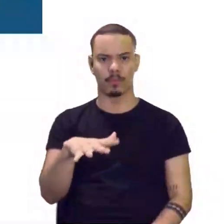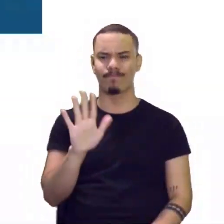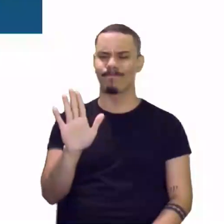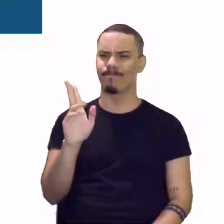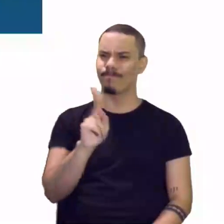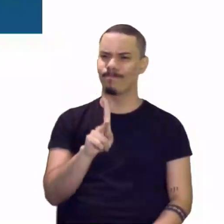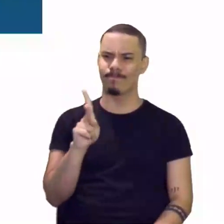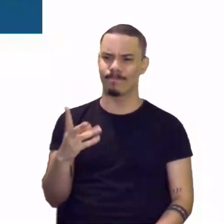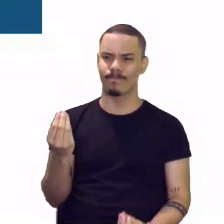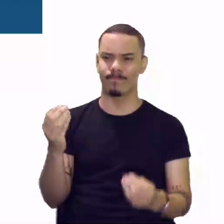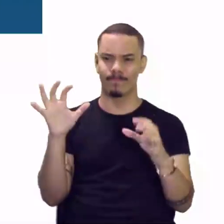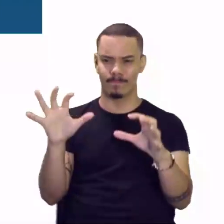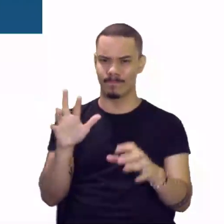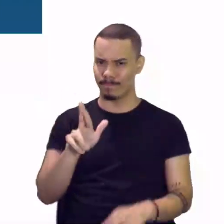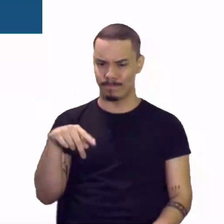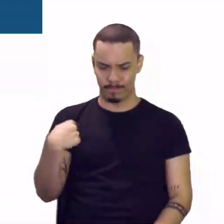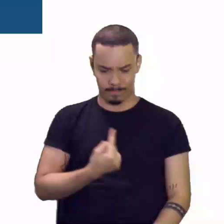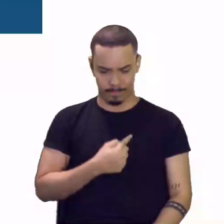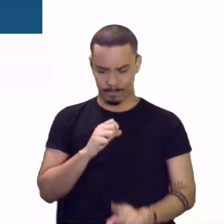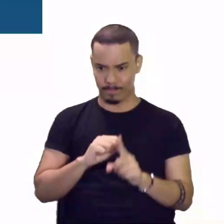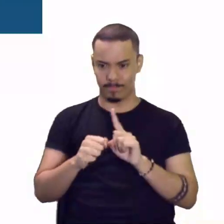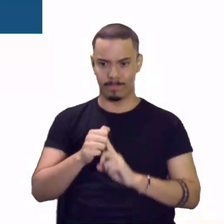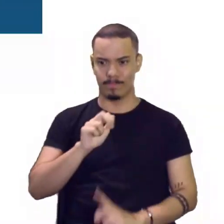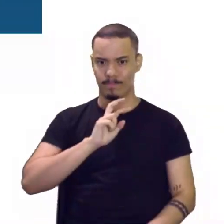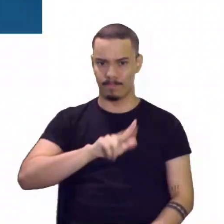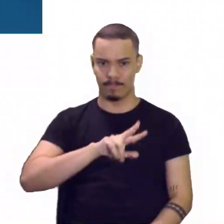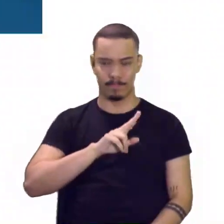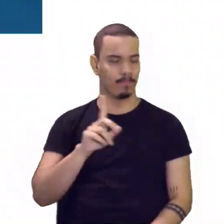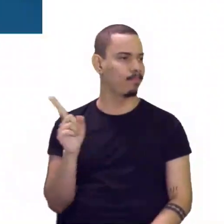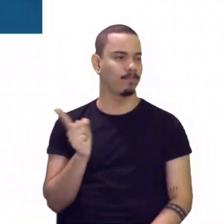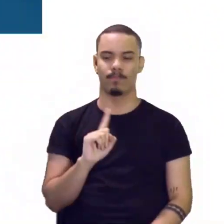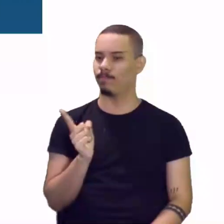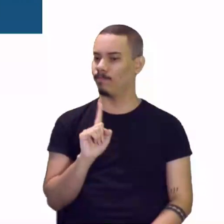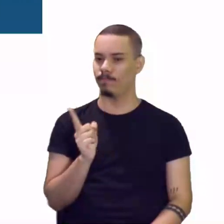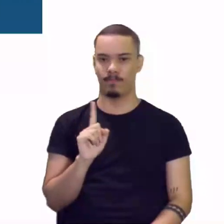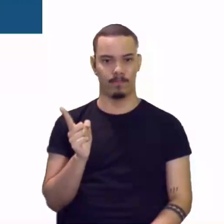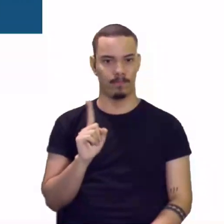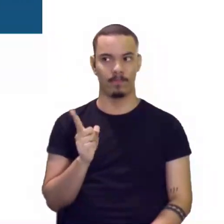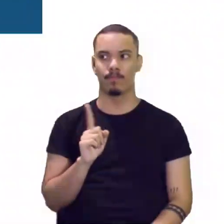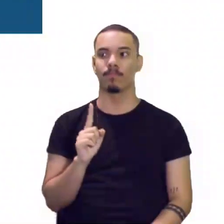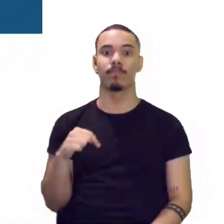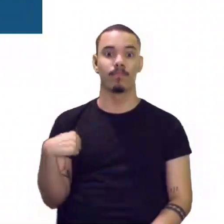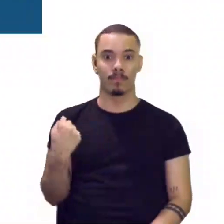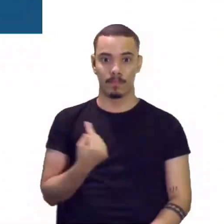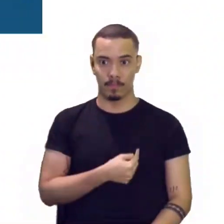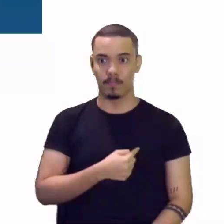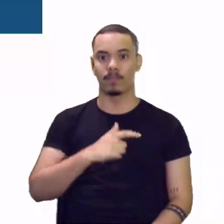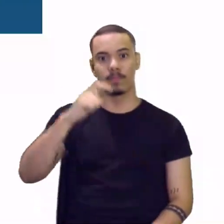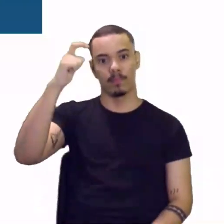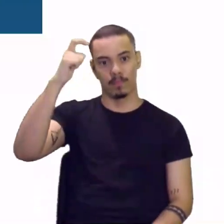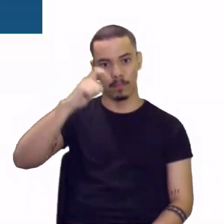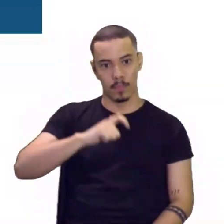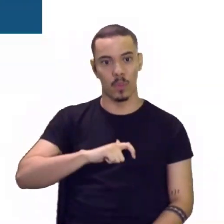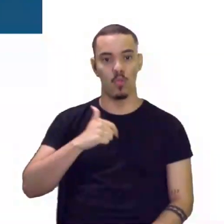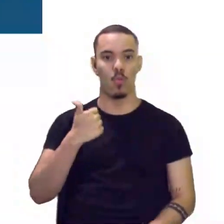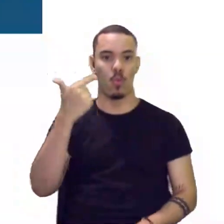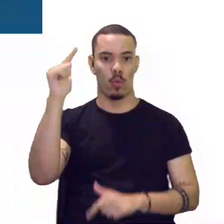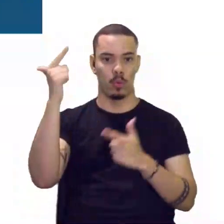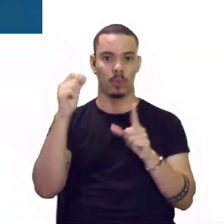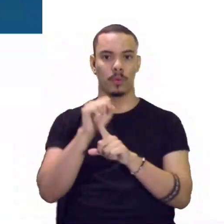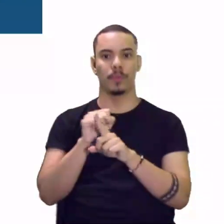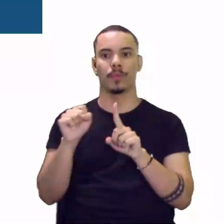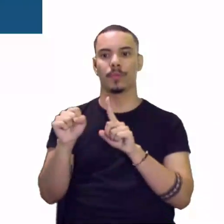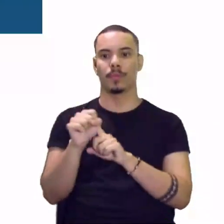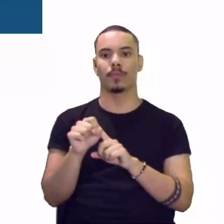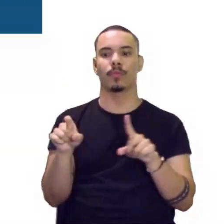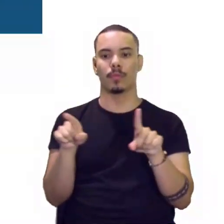Professor, como assim, professor? Não é só a nossa sociedade, professor? Nós não somos uma só? Não. Nós, além de sermos outras sociedades,